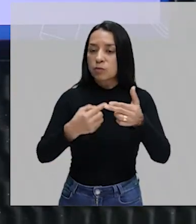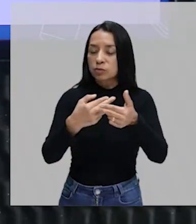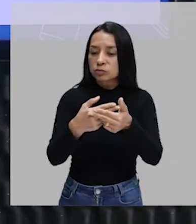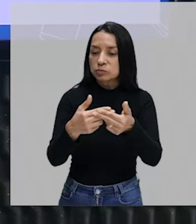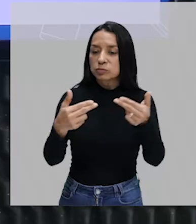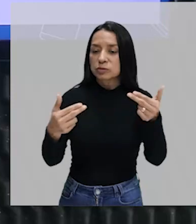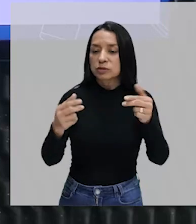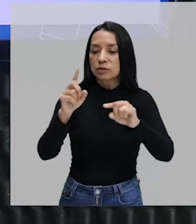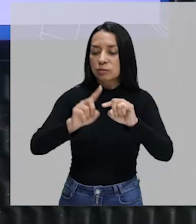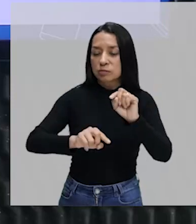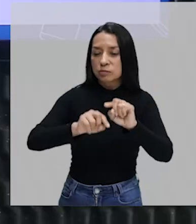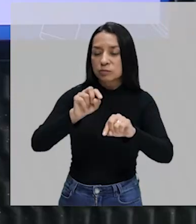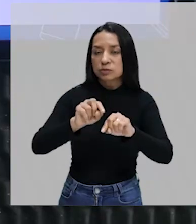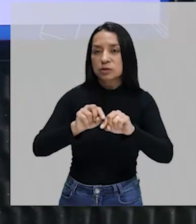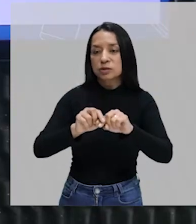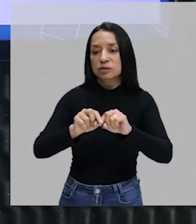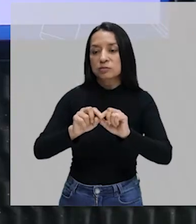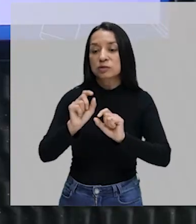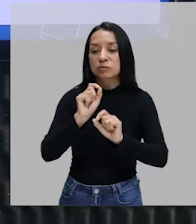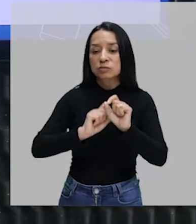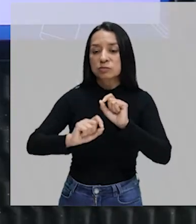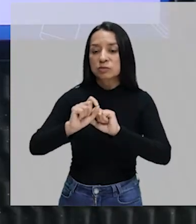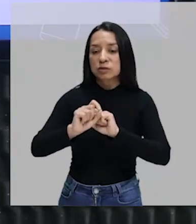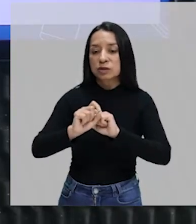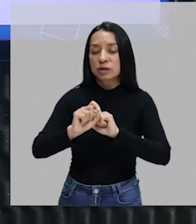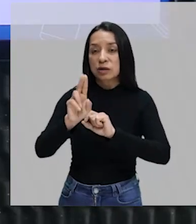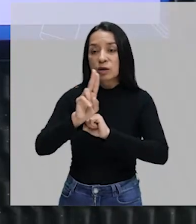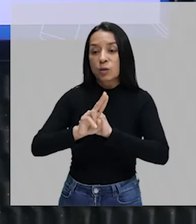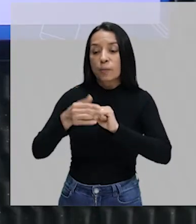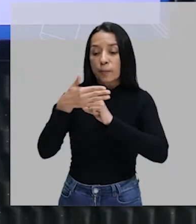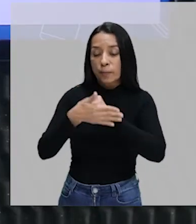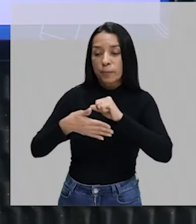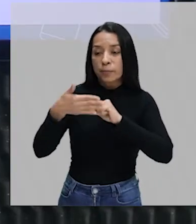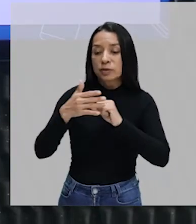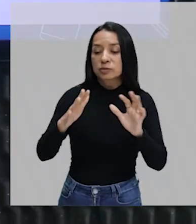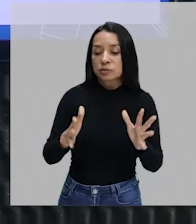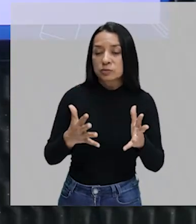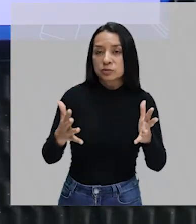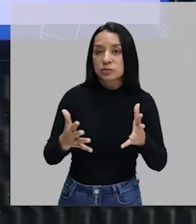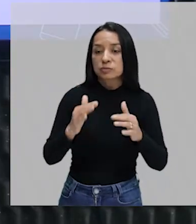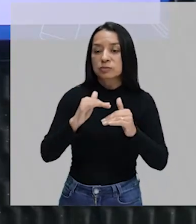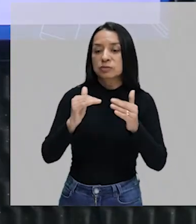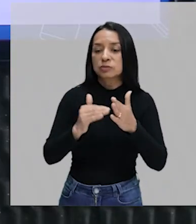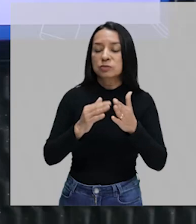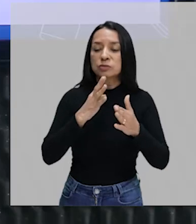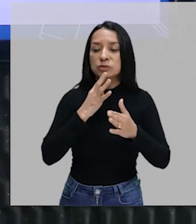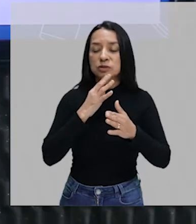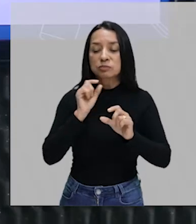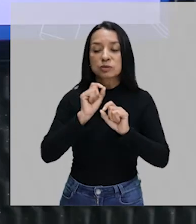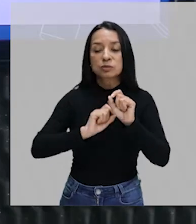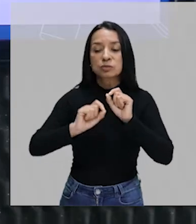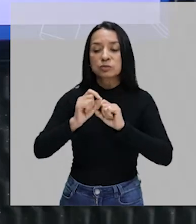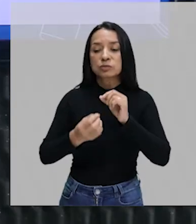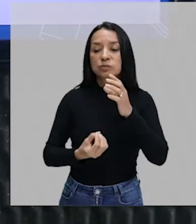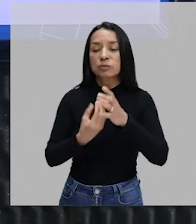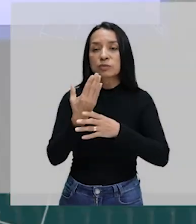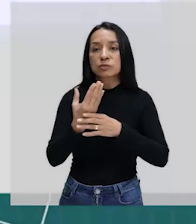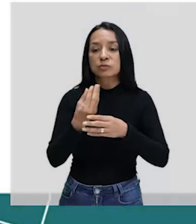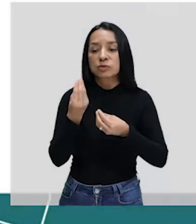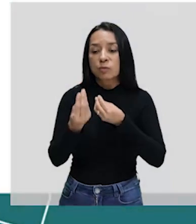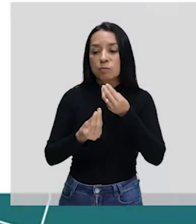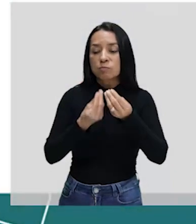de estímulo a todos eles, a todo conhecimento, a tudo aquilo que a gente produz enquanto